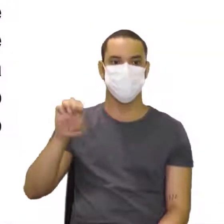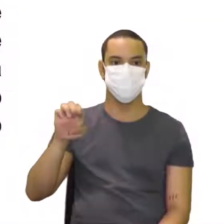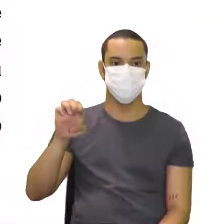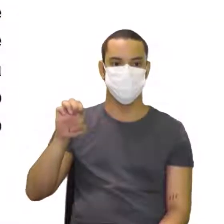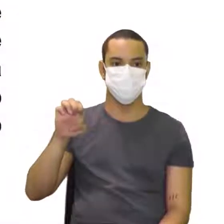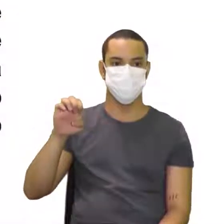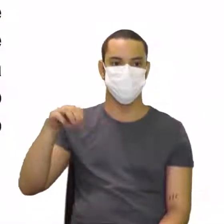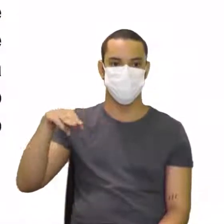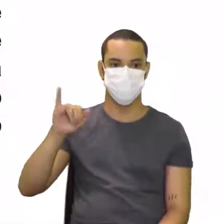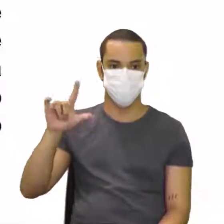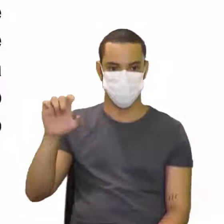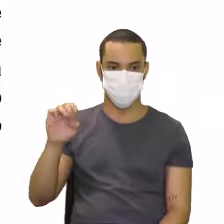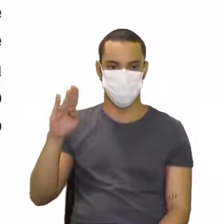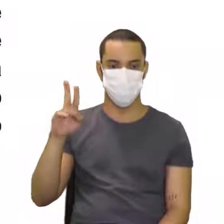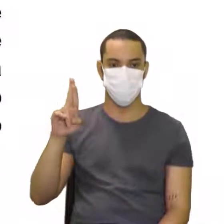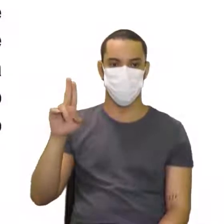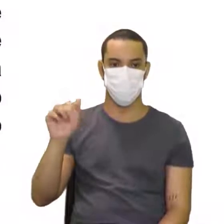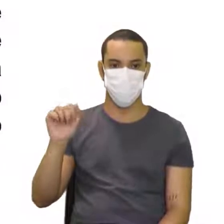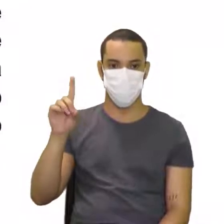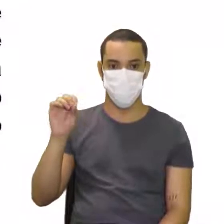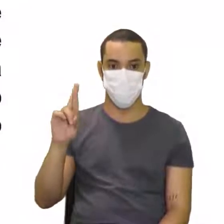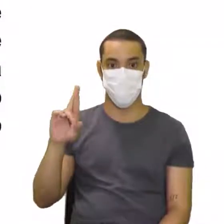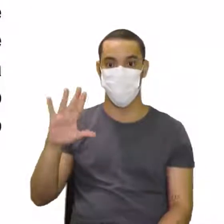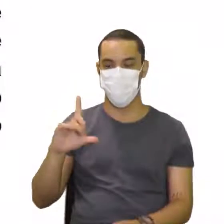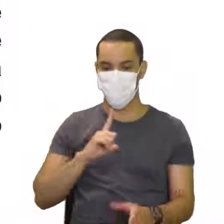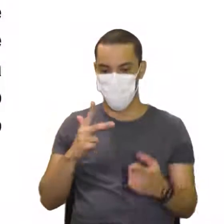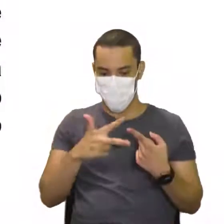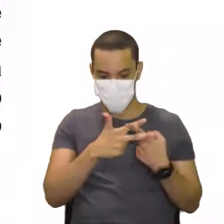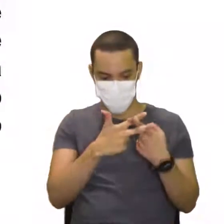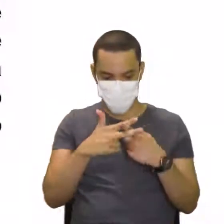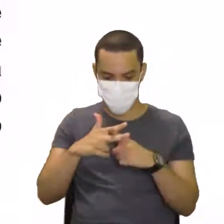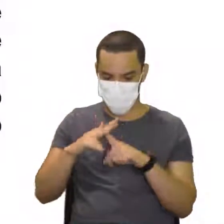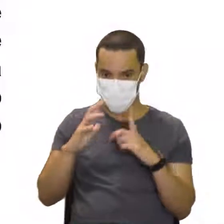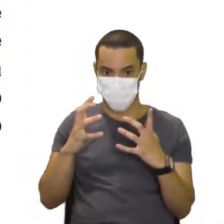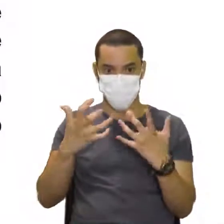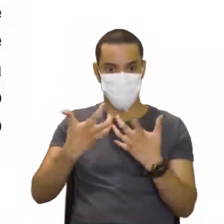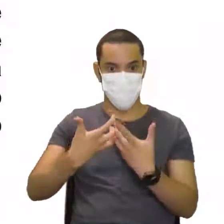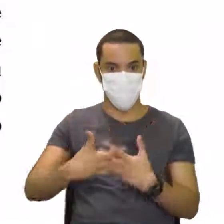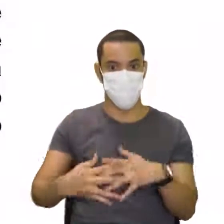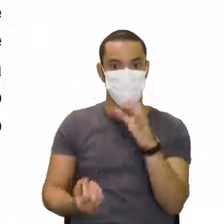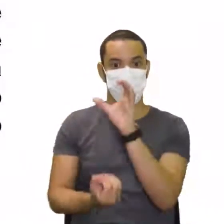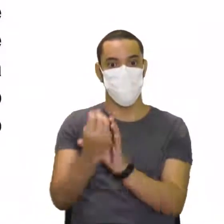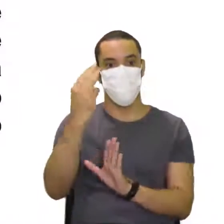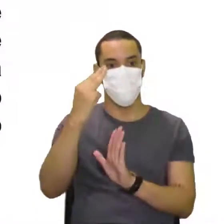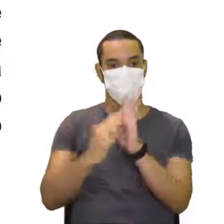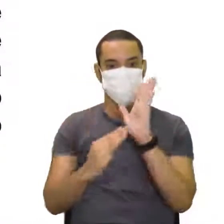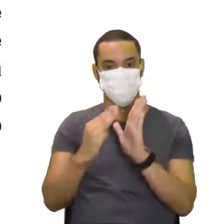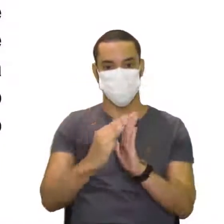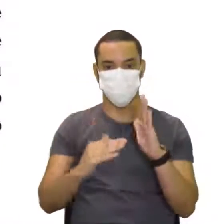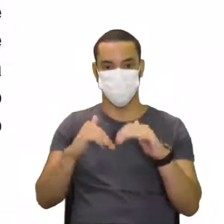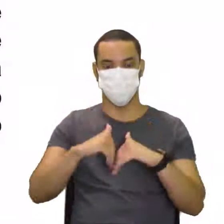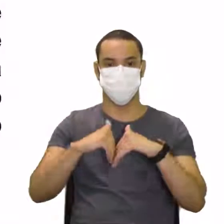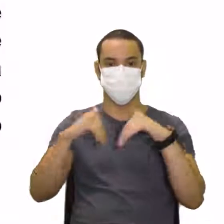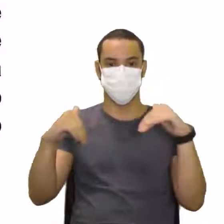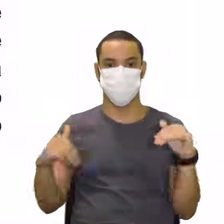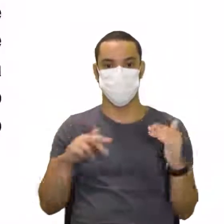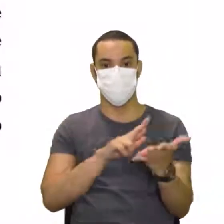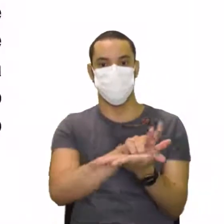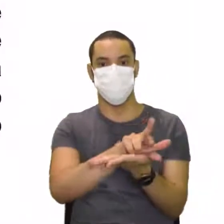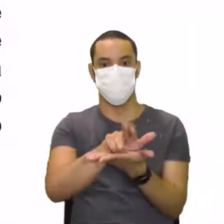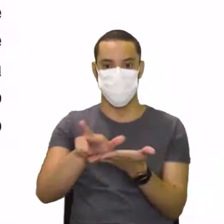Boardot aprimorou o invento, desenvolvendo um método de divisão da mensagem em